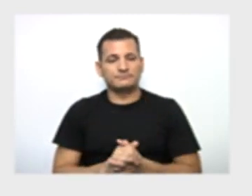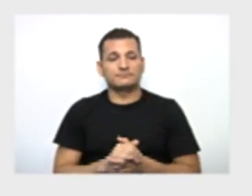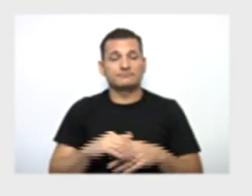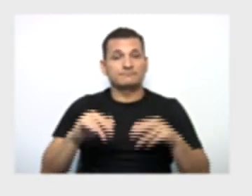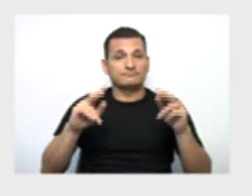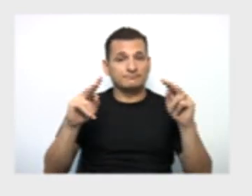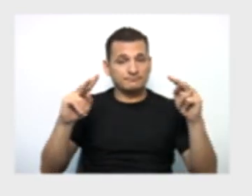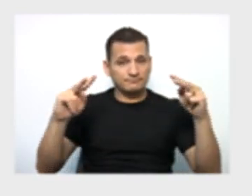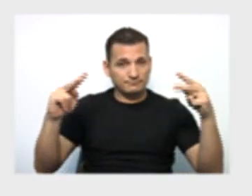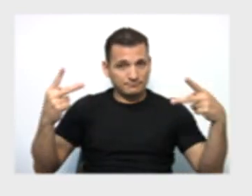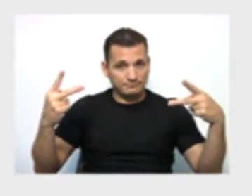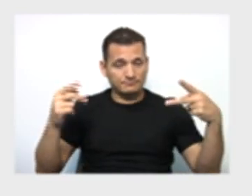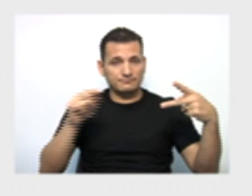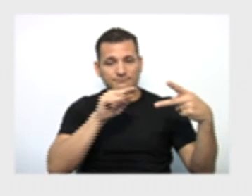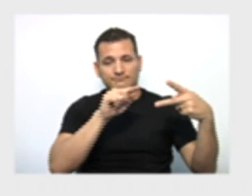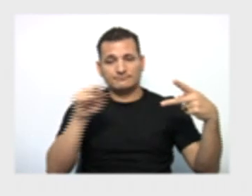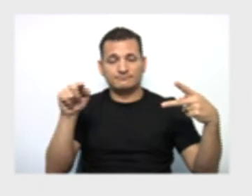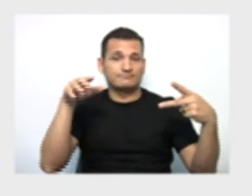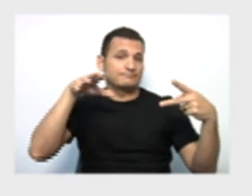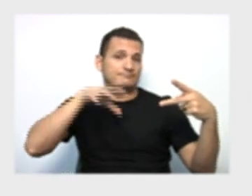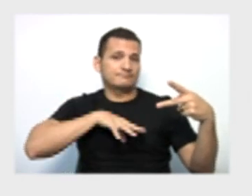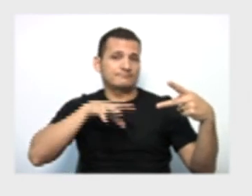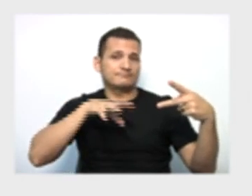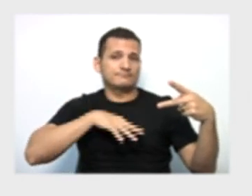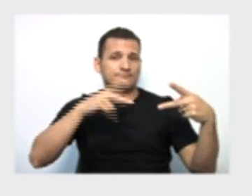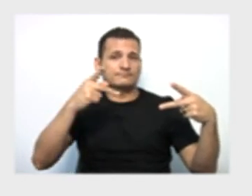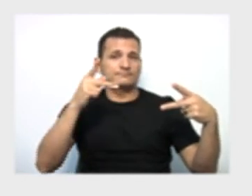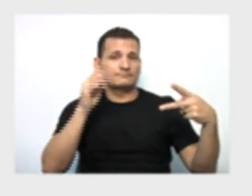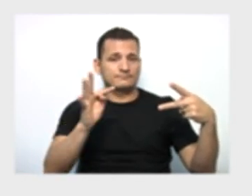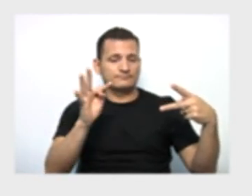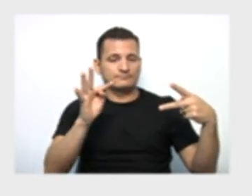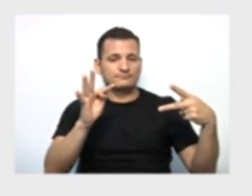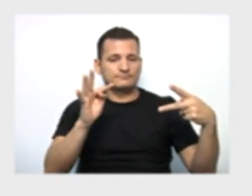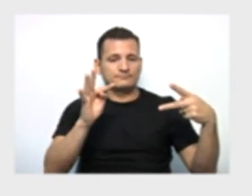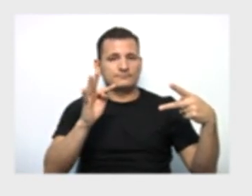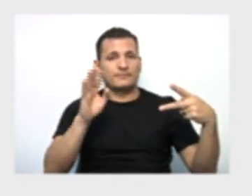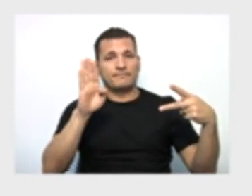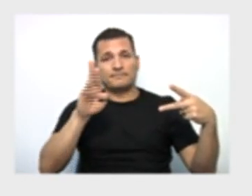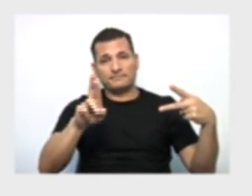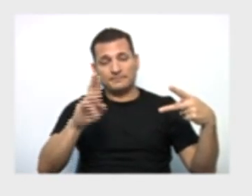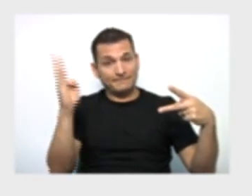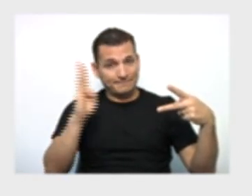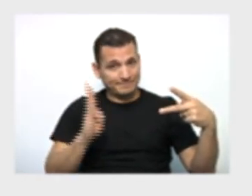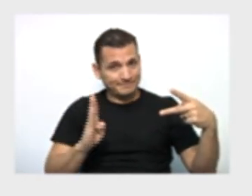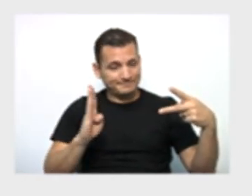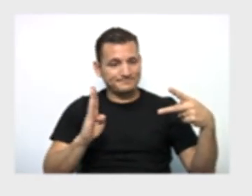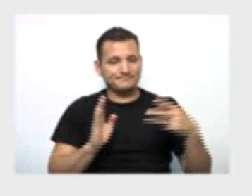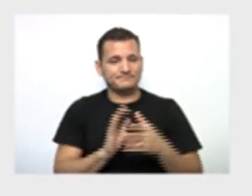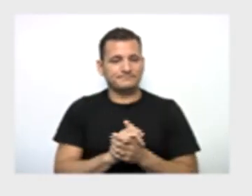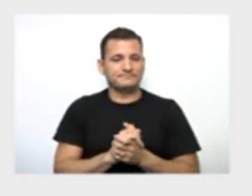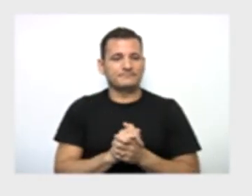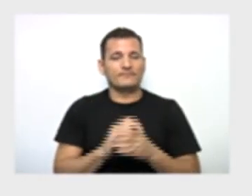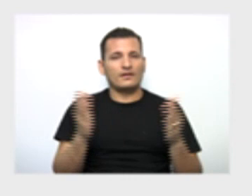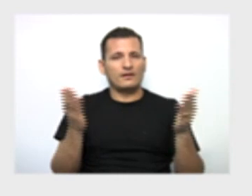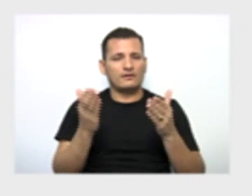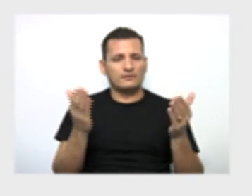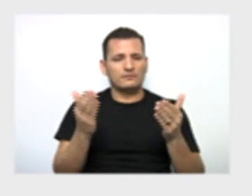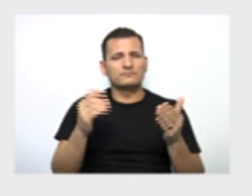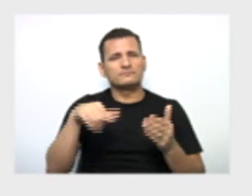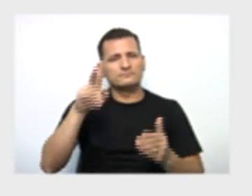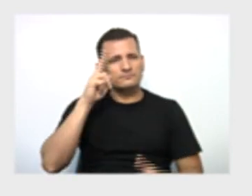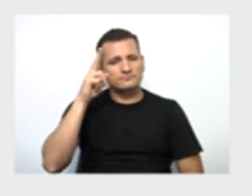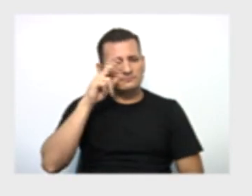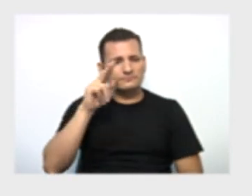meu HTML vai ser escrito em português do Brasil. Vou agora iniciar esse cara aqui, ó. Quem